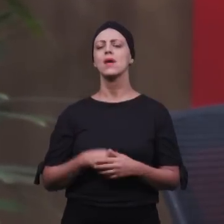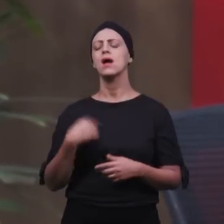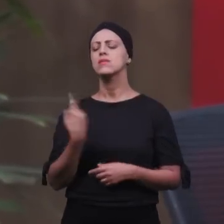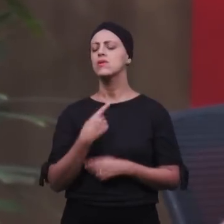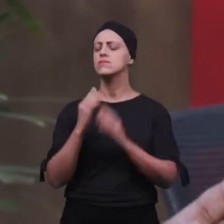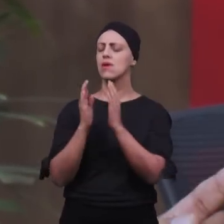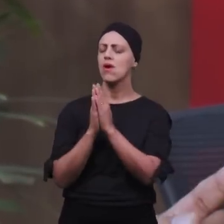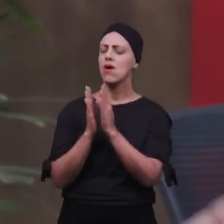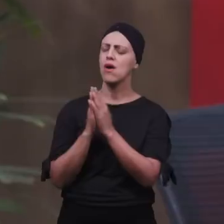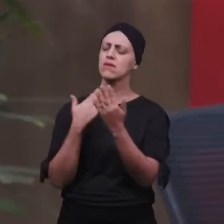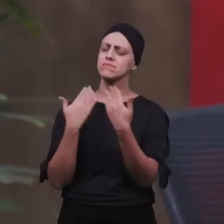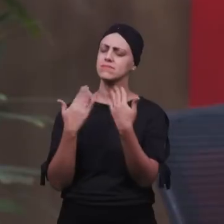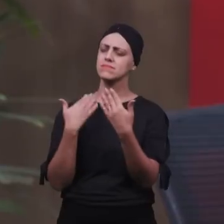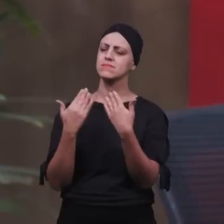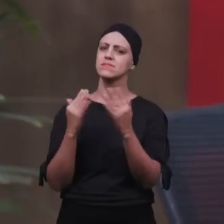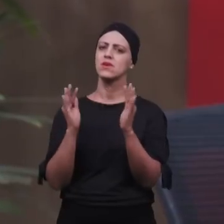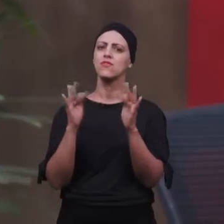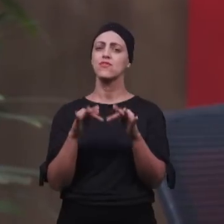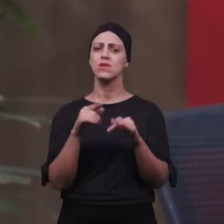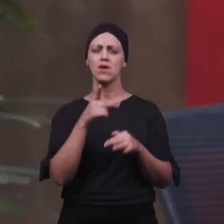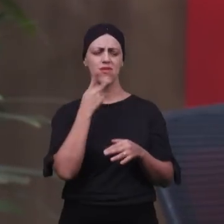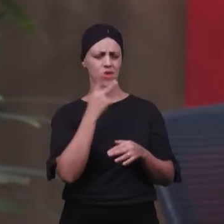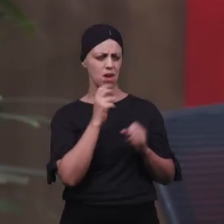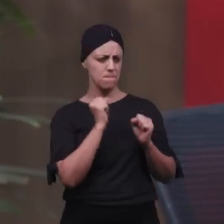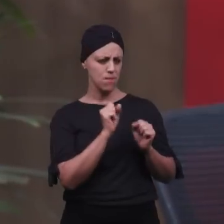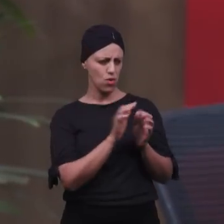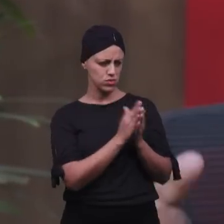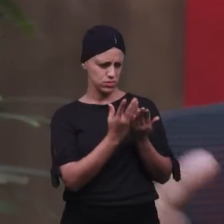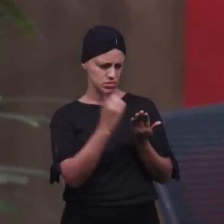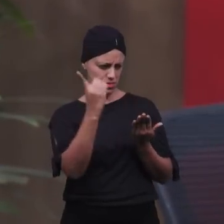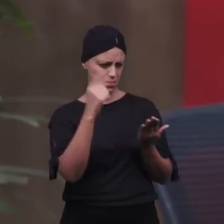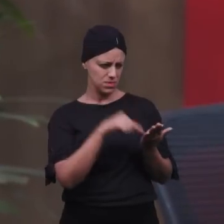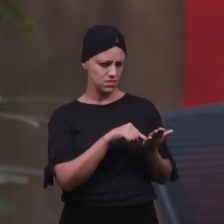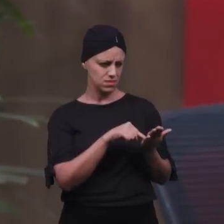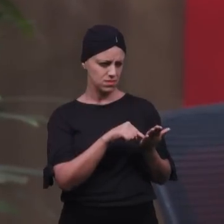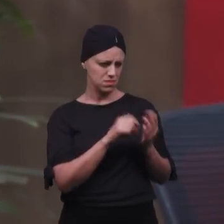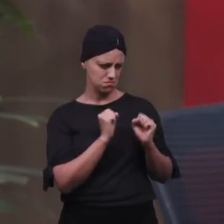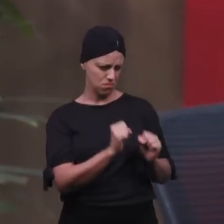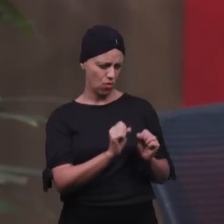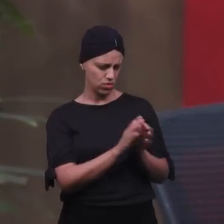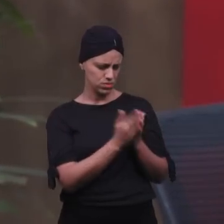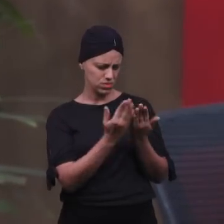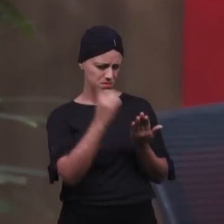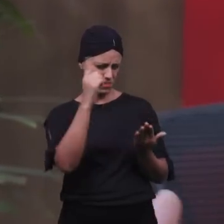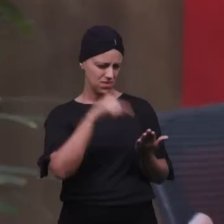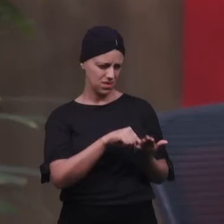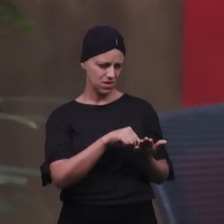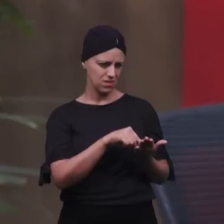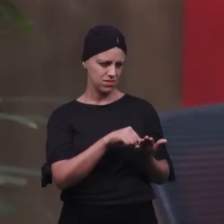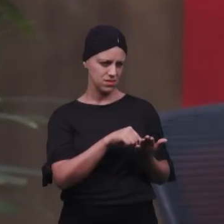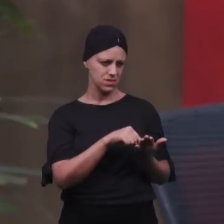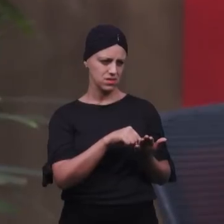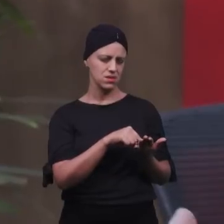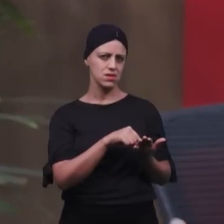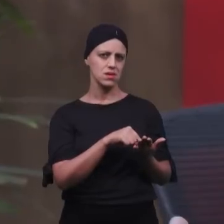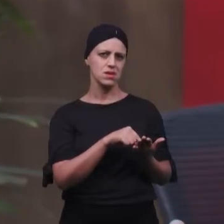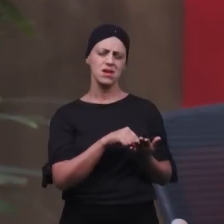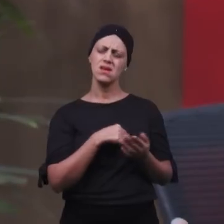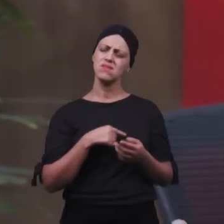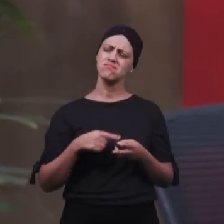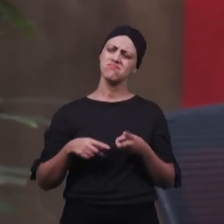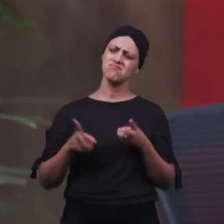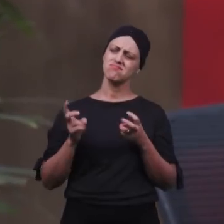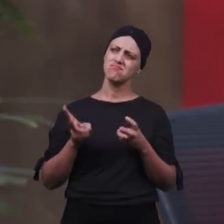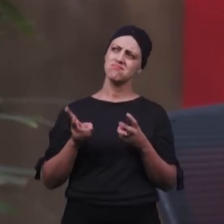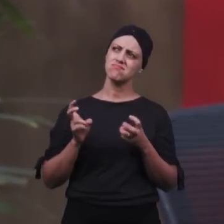diz assim, pode abrir a palavra? Pode abrir a palavra? E aquilo foi me chamando a atenção. E uma das